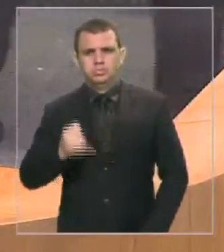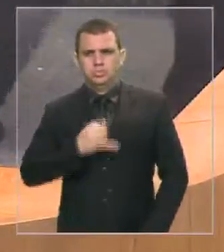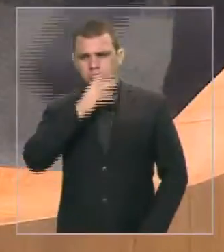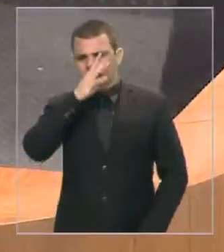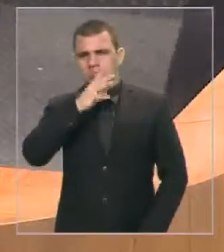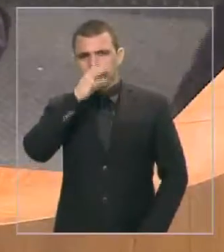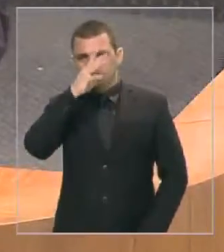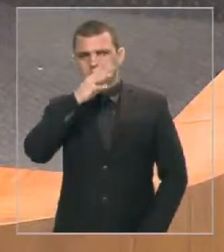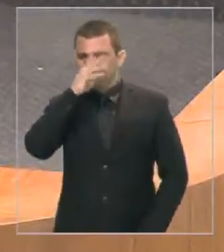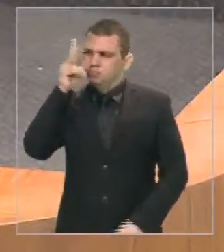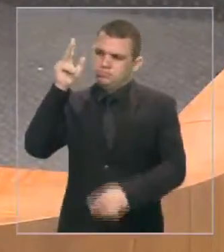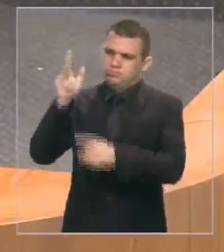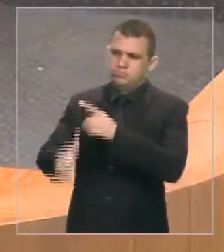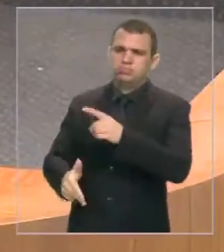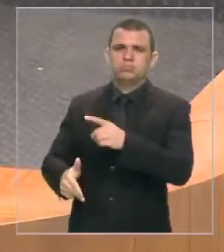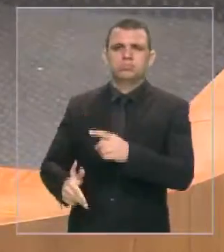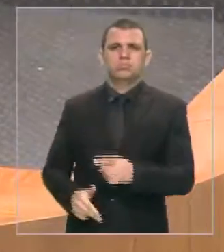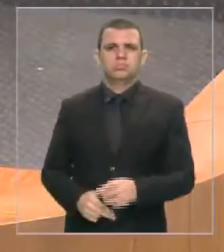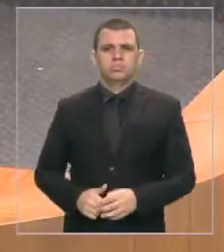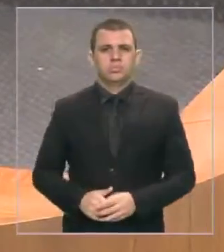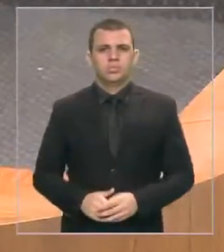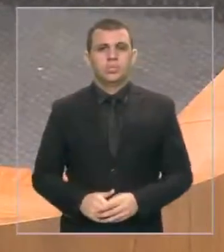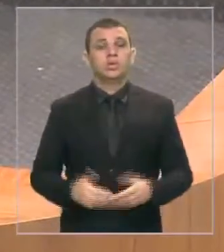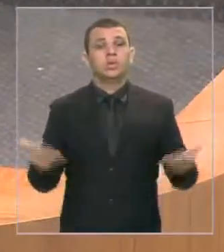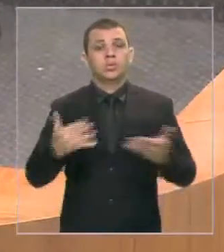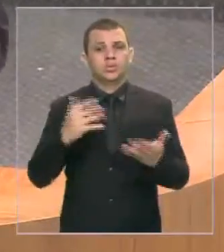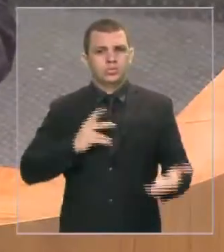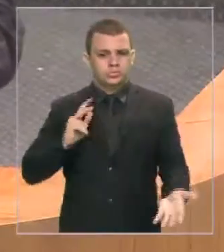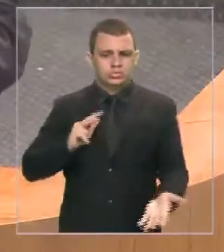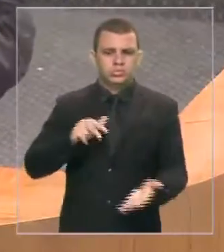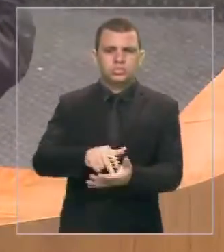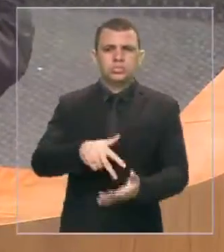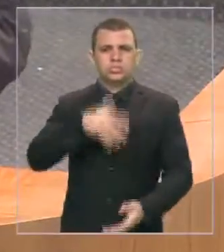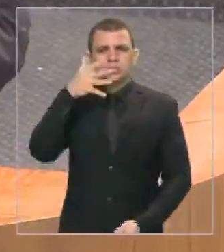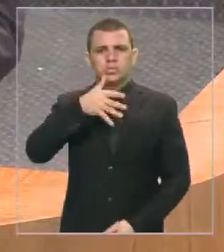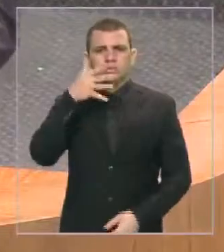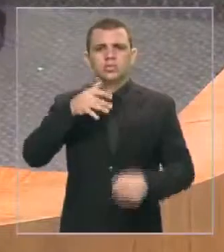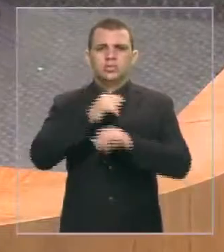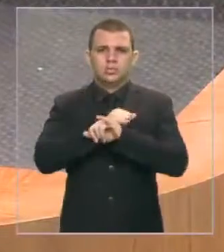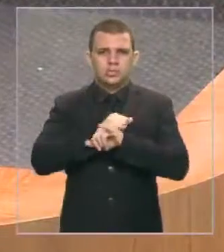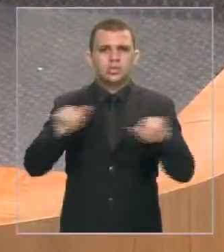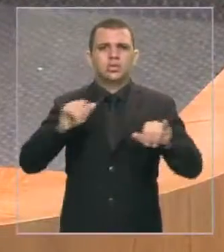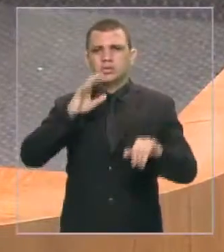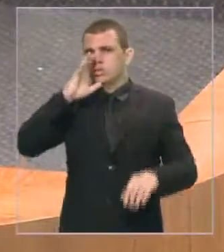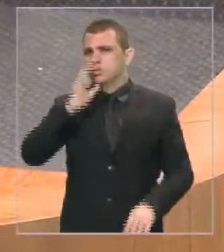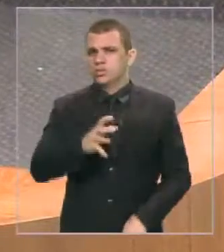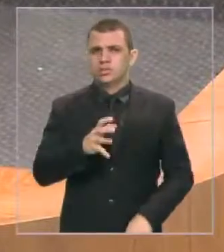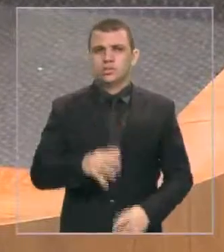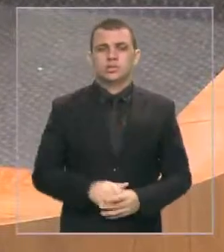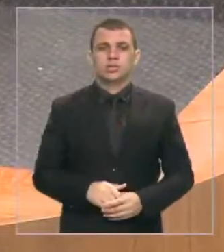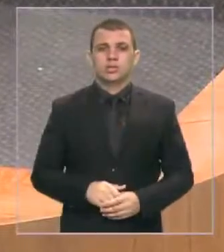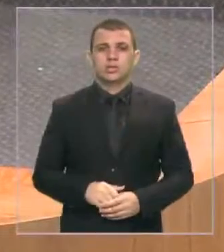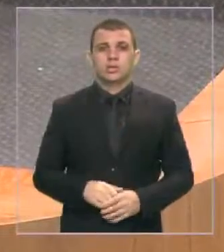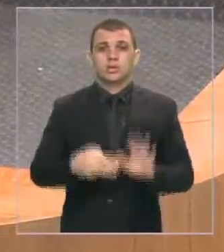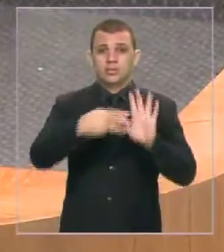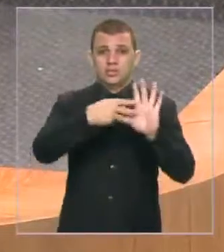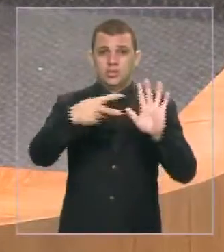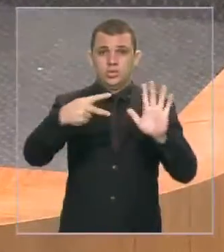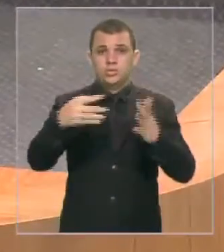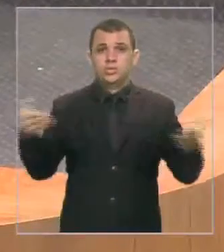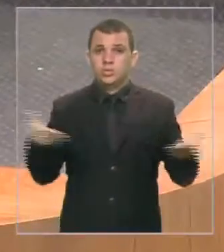agentes políticos. E hoje eu subo a essa tribuna para denunciar. As medidas provisórias que nós vamos votar